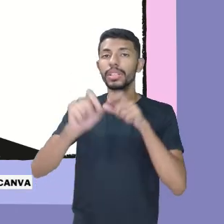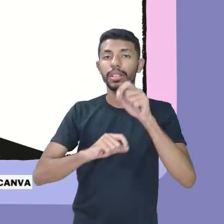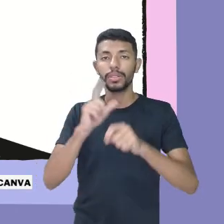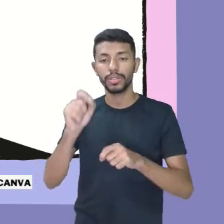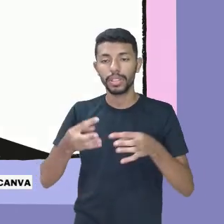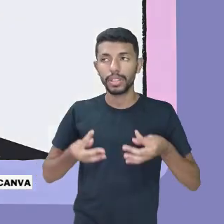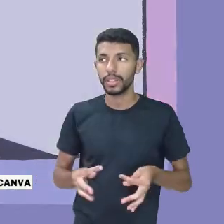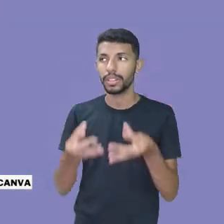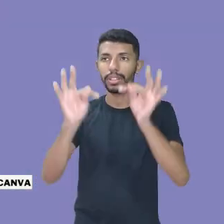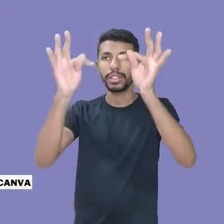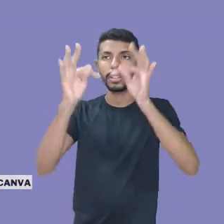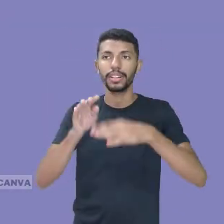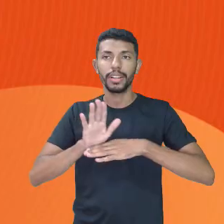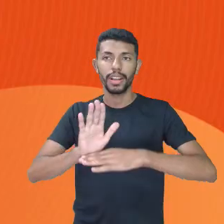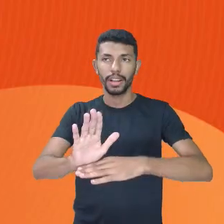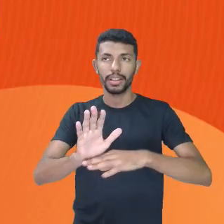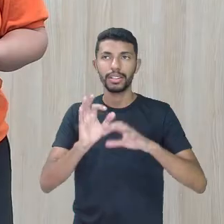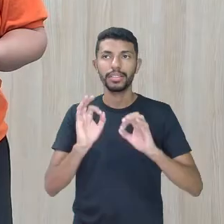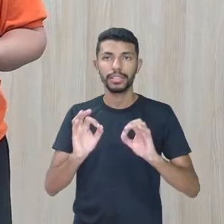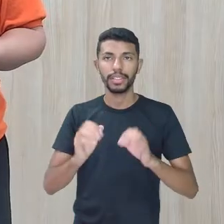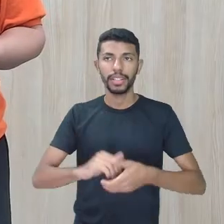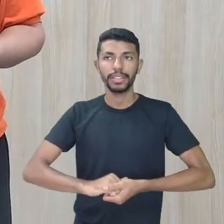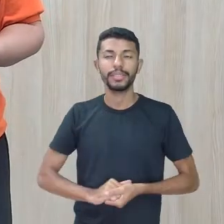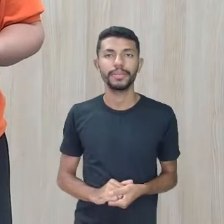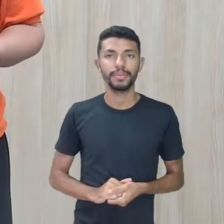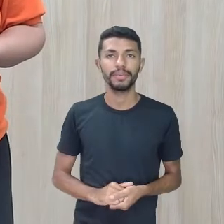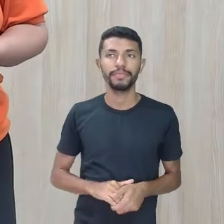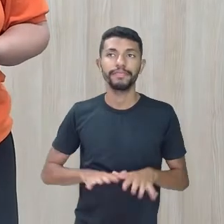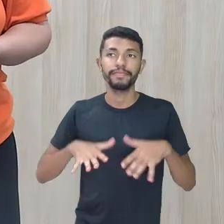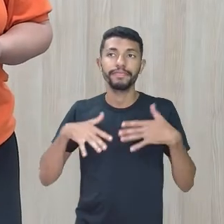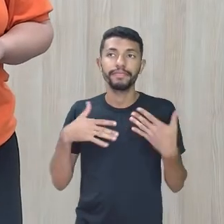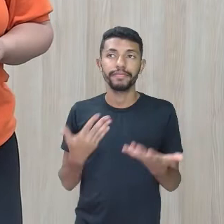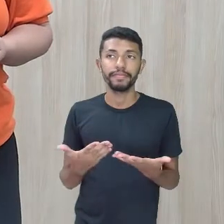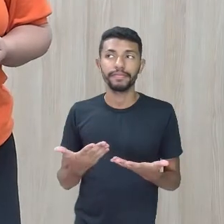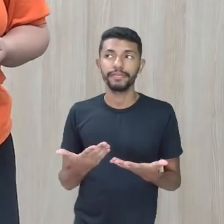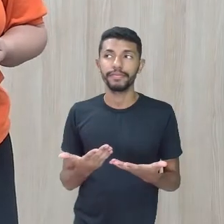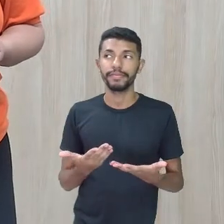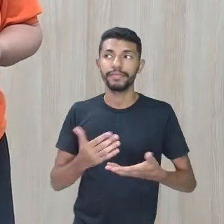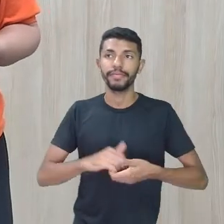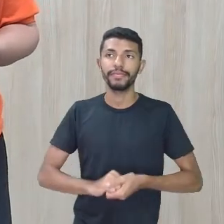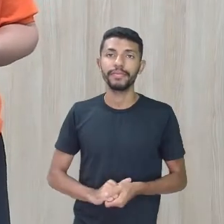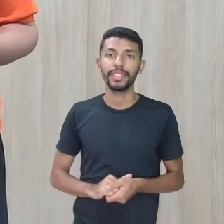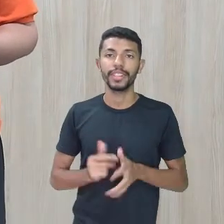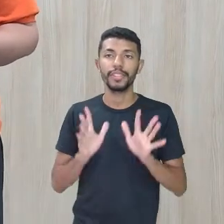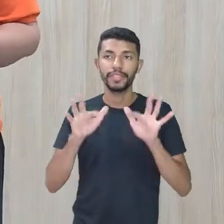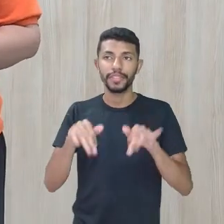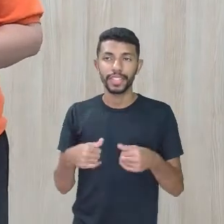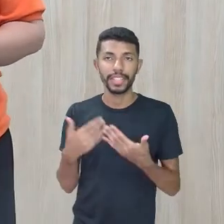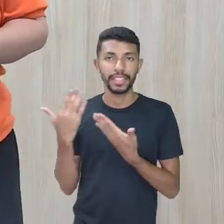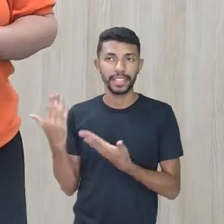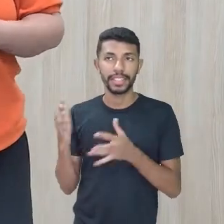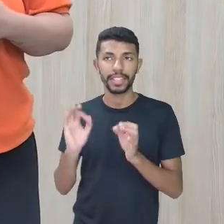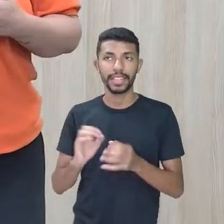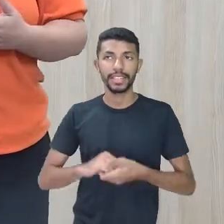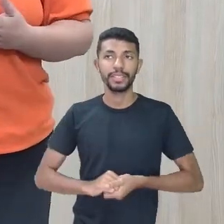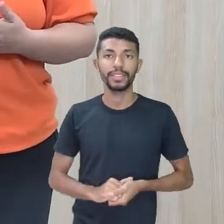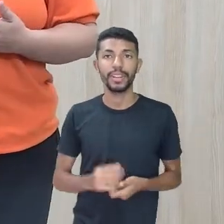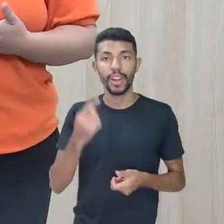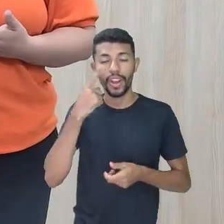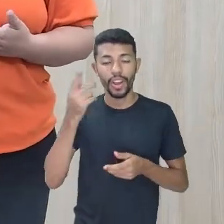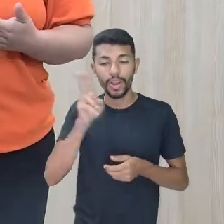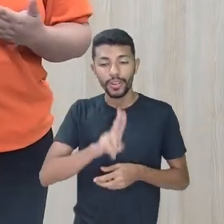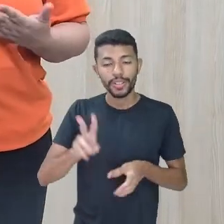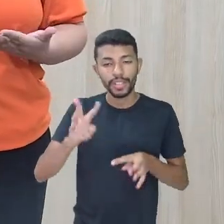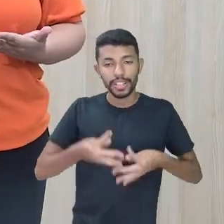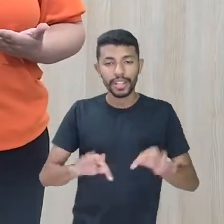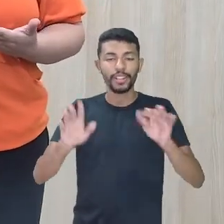as tecnologias assistivas. Bom, eu vou encerrar aqui. Bom, usar as